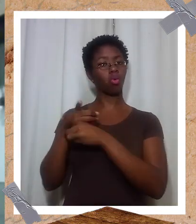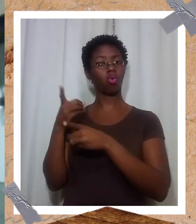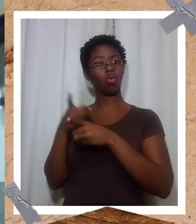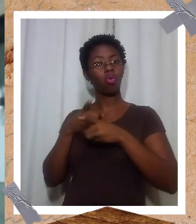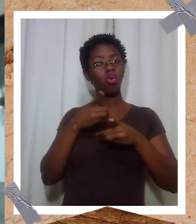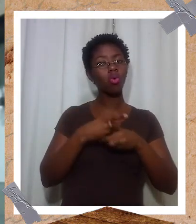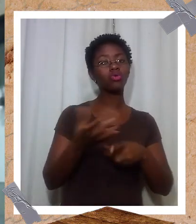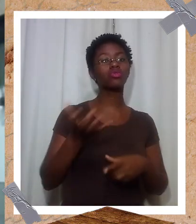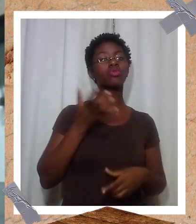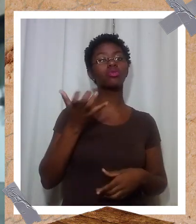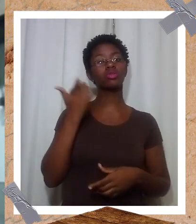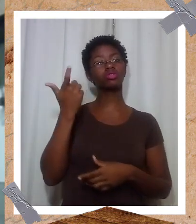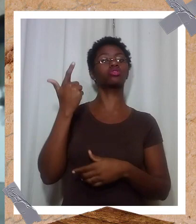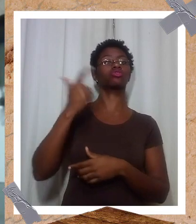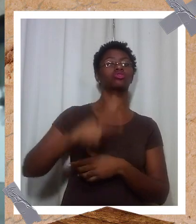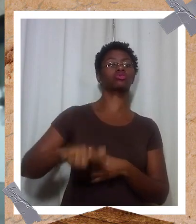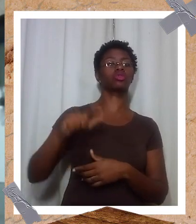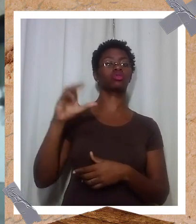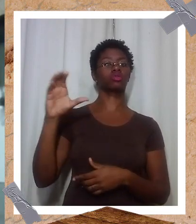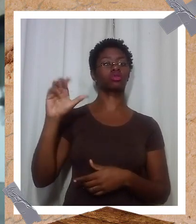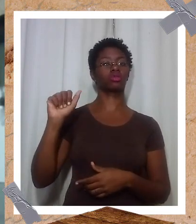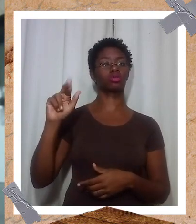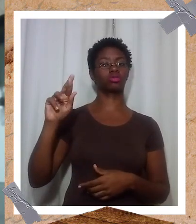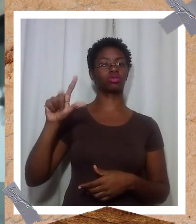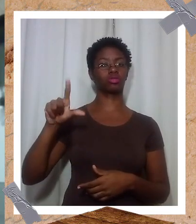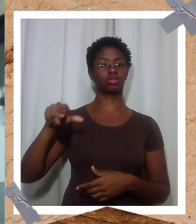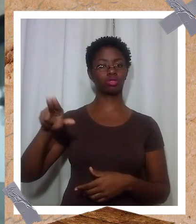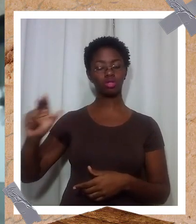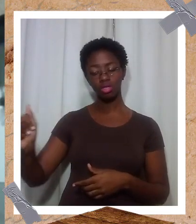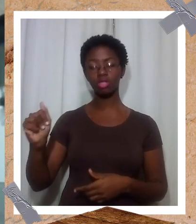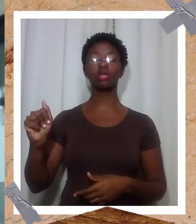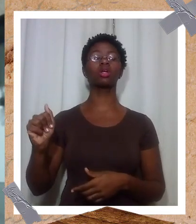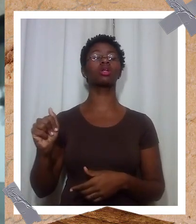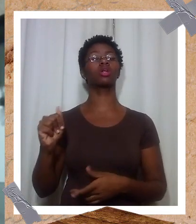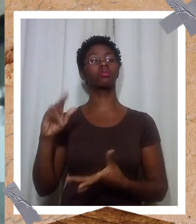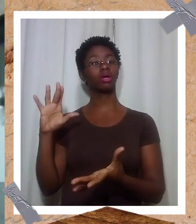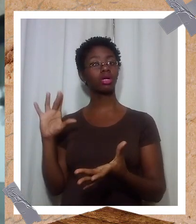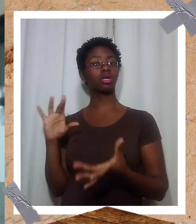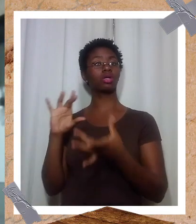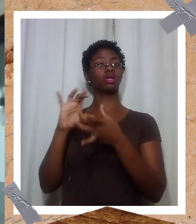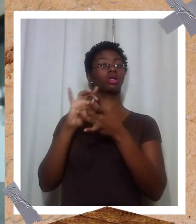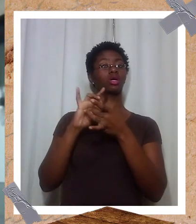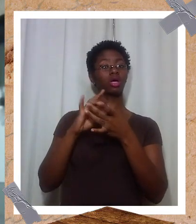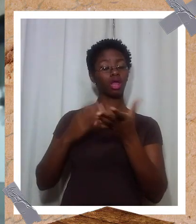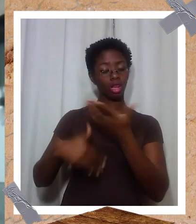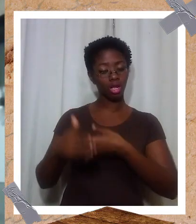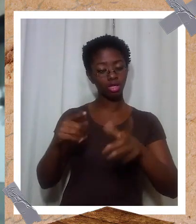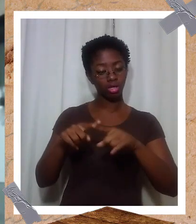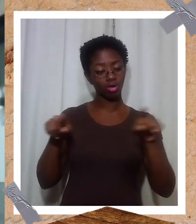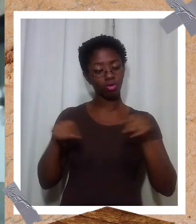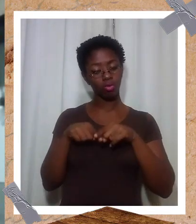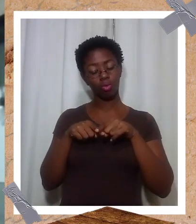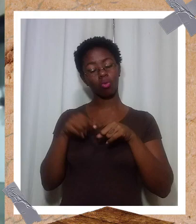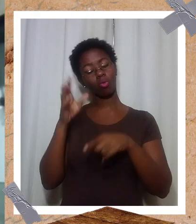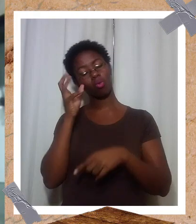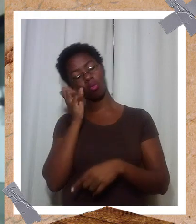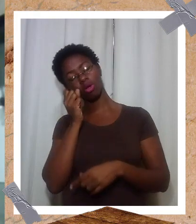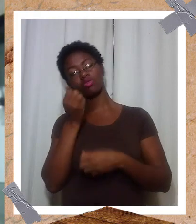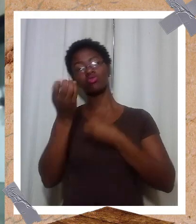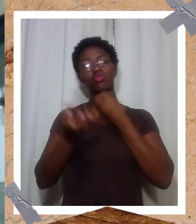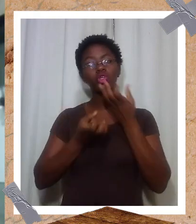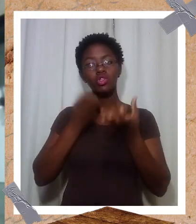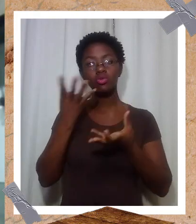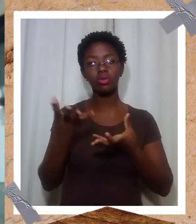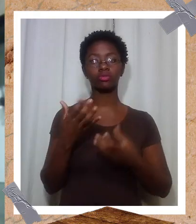queria recorrer mais uma vez a Carolina Maria para fazer o paralelo que fala da relação com o quarto de despejo. Né? O que é isso?